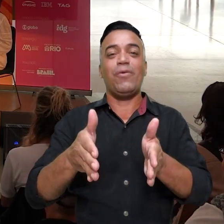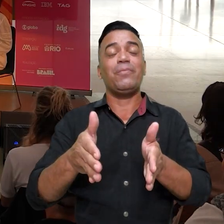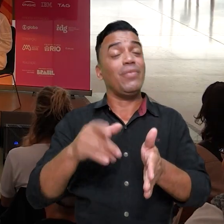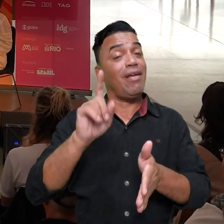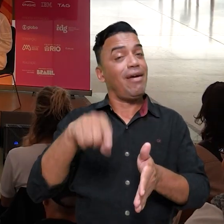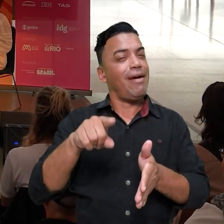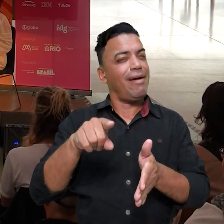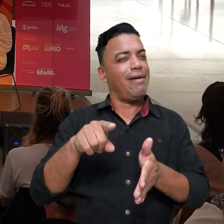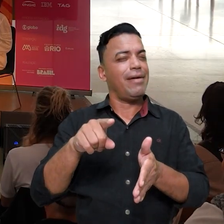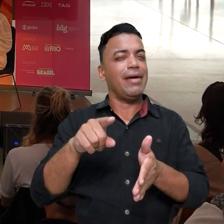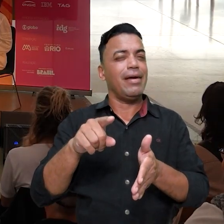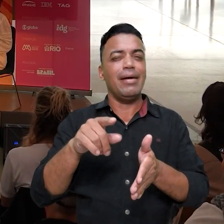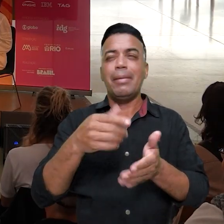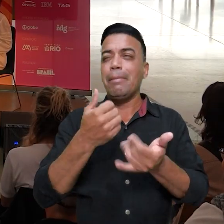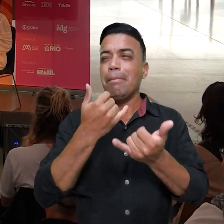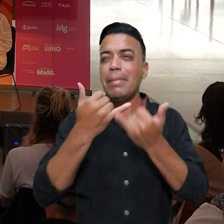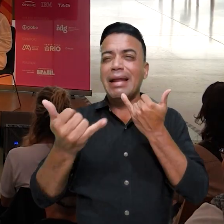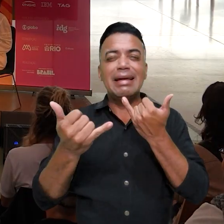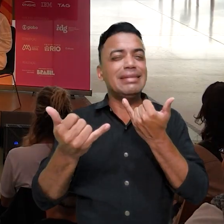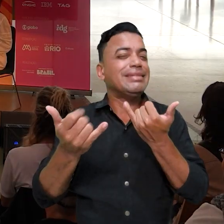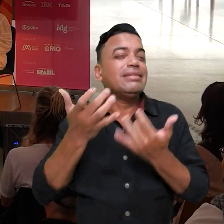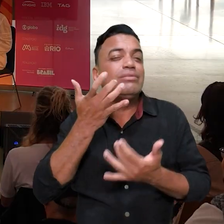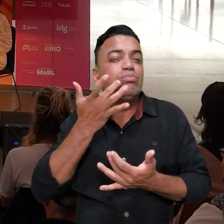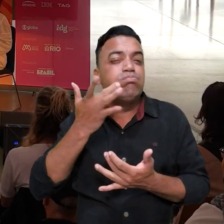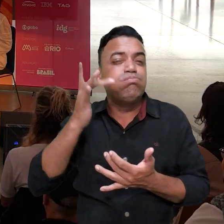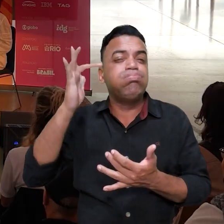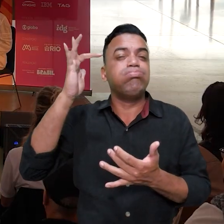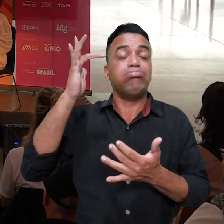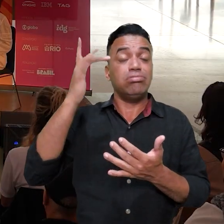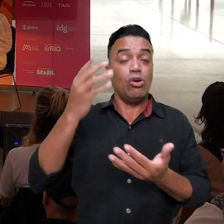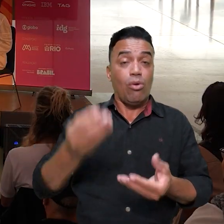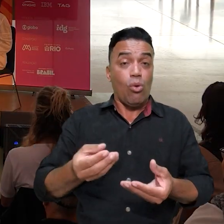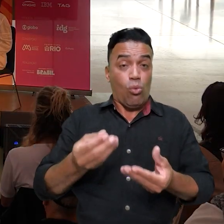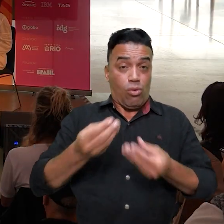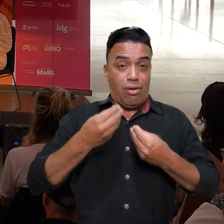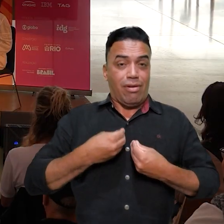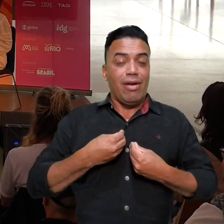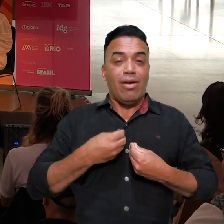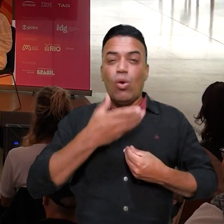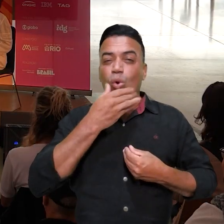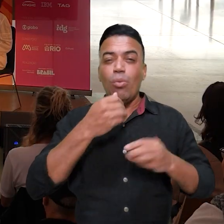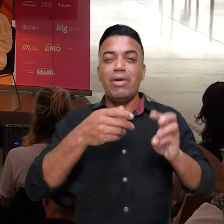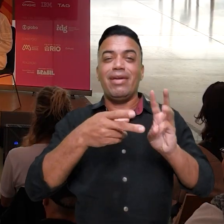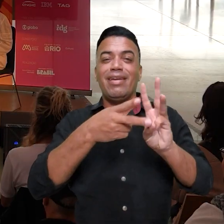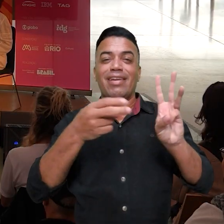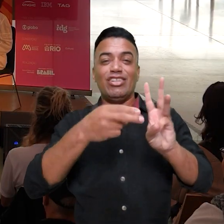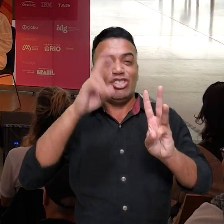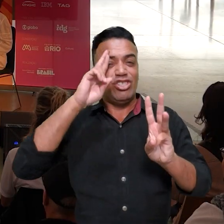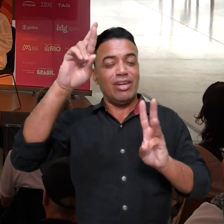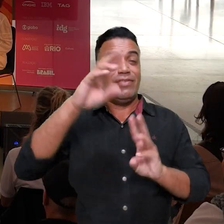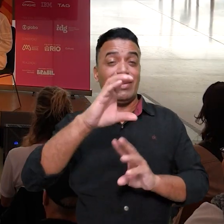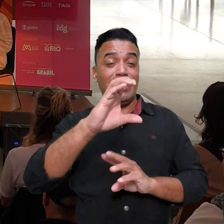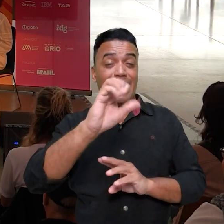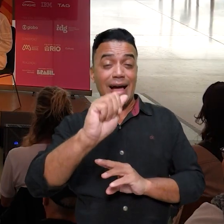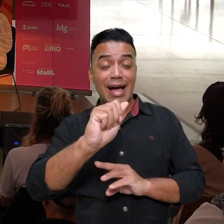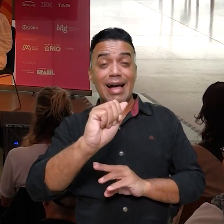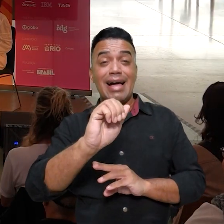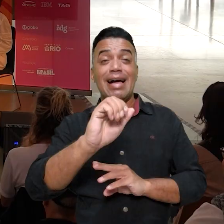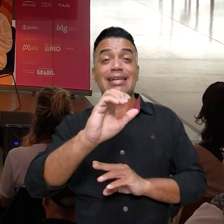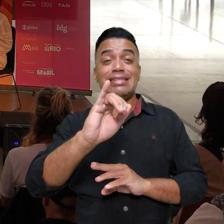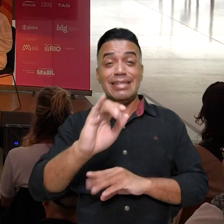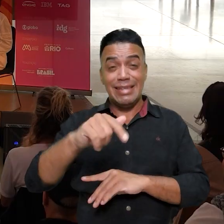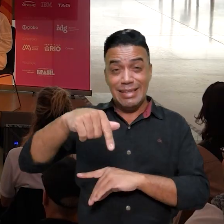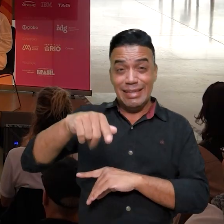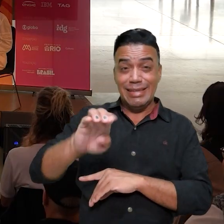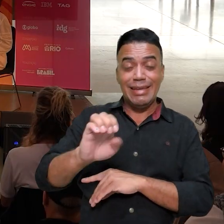e castanhos, cujo comprimento lhe vai até as orelhas. Ela traja bata branca, ornada com renda, e calça branca. Ao